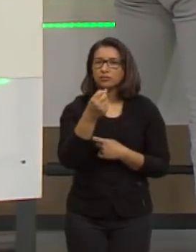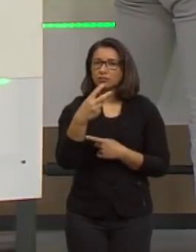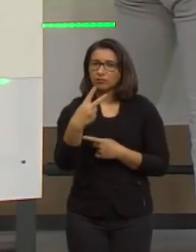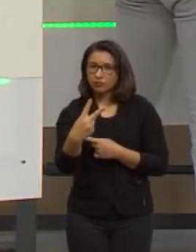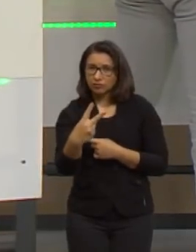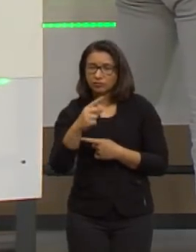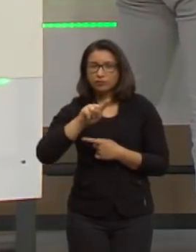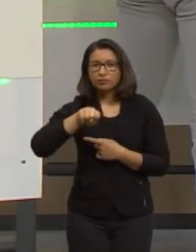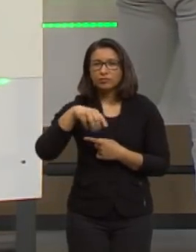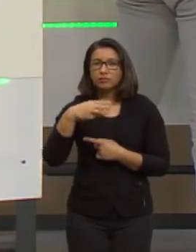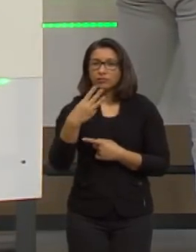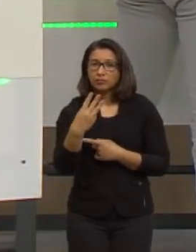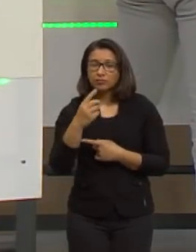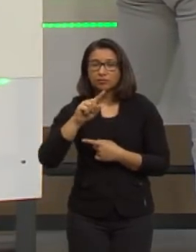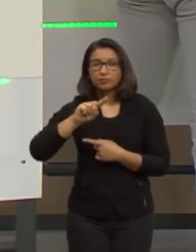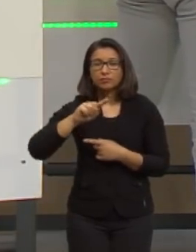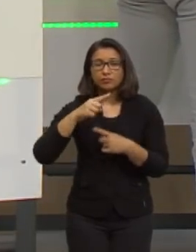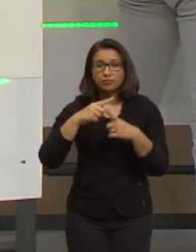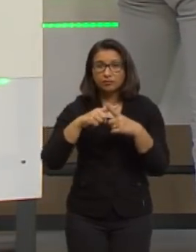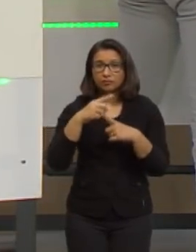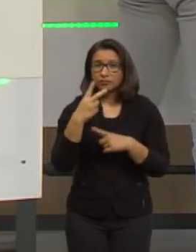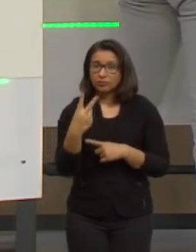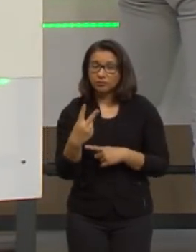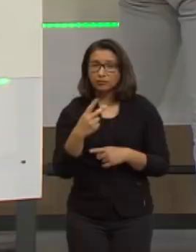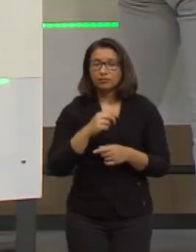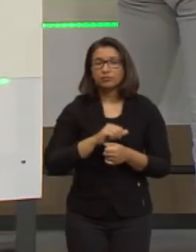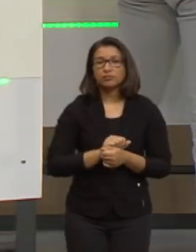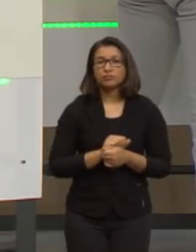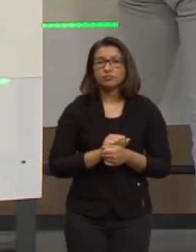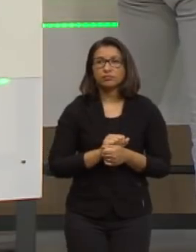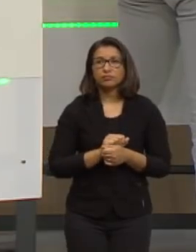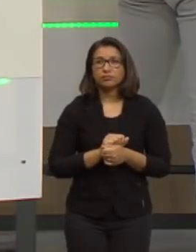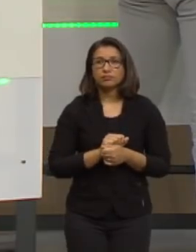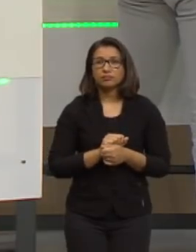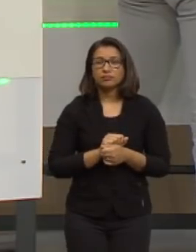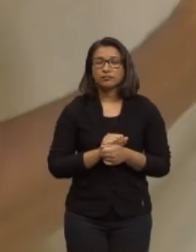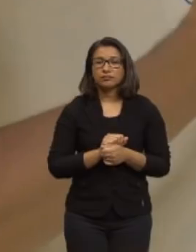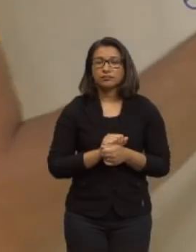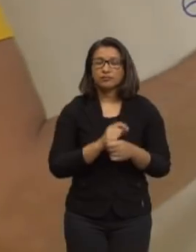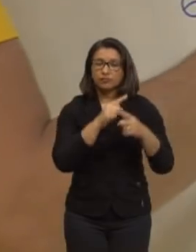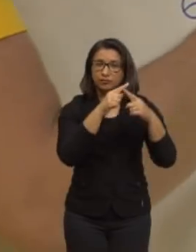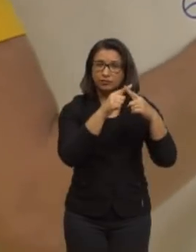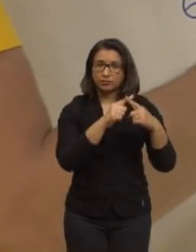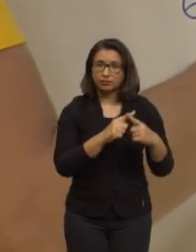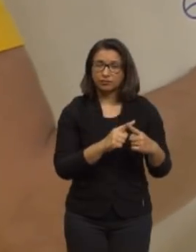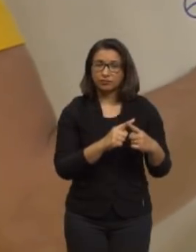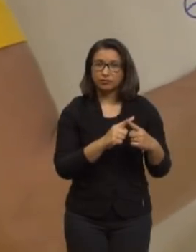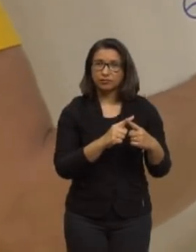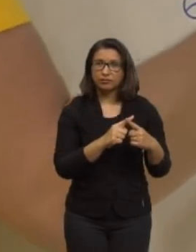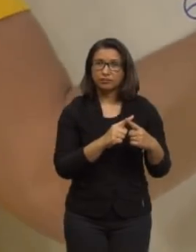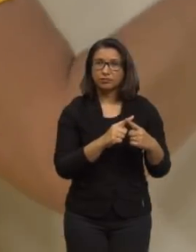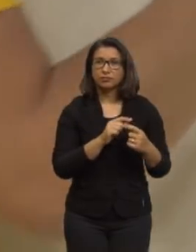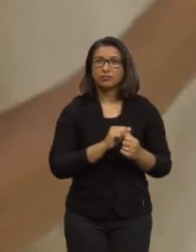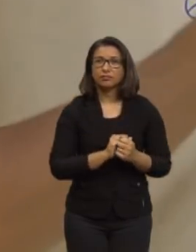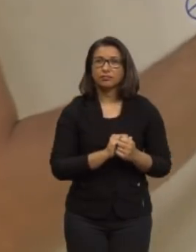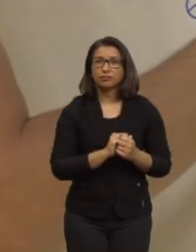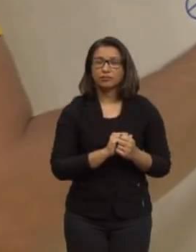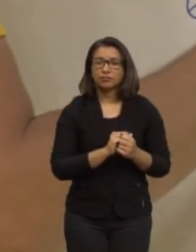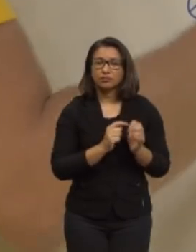462 vírgula 3 x 2 23 36 2 x 2